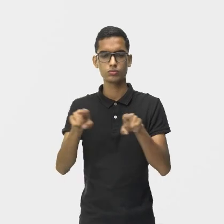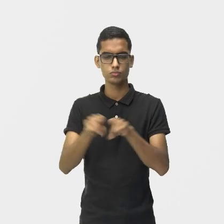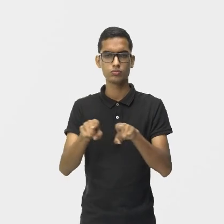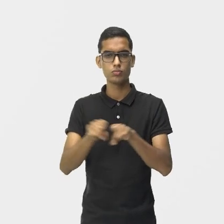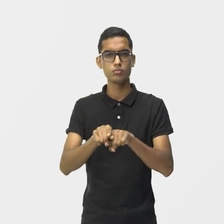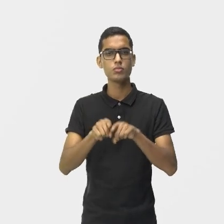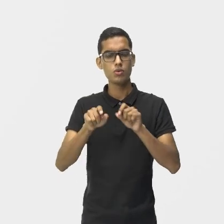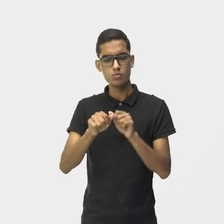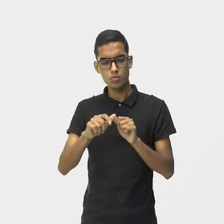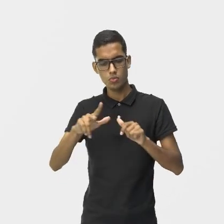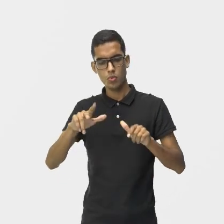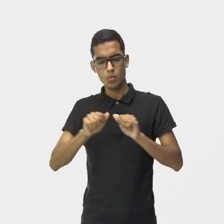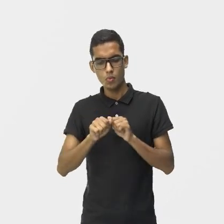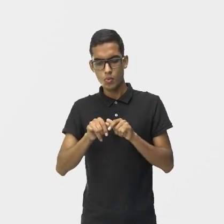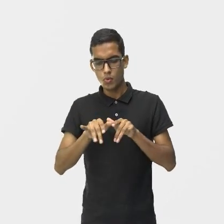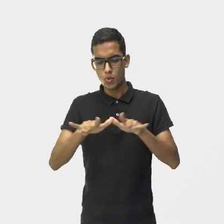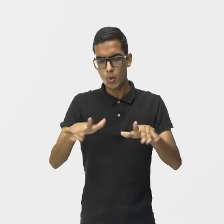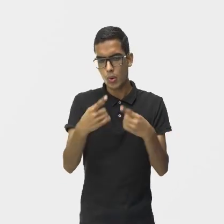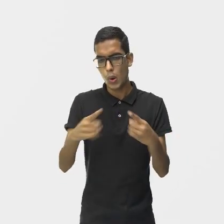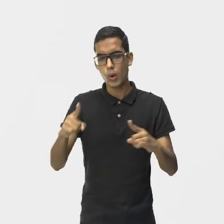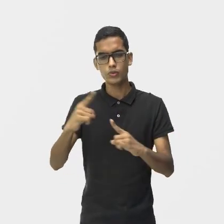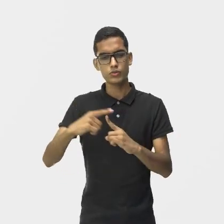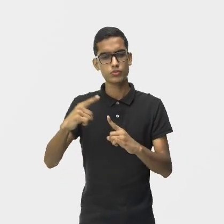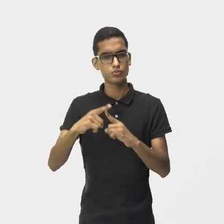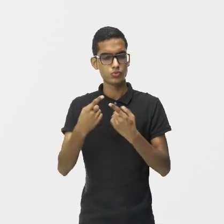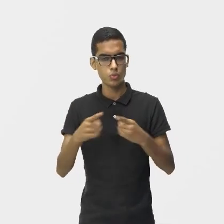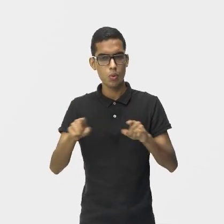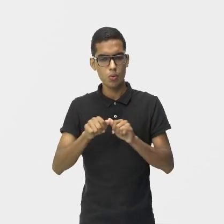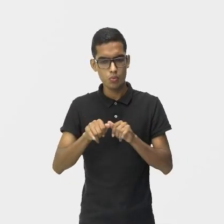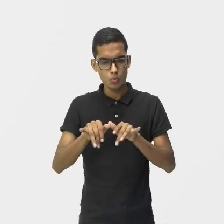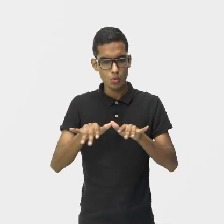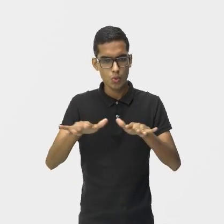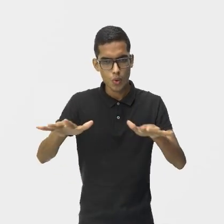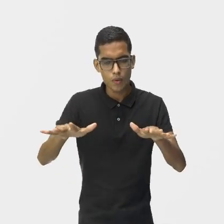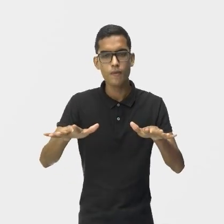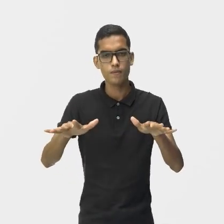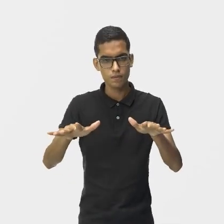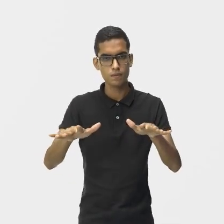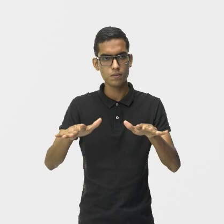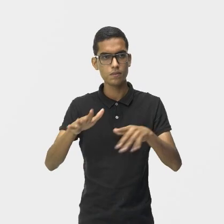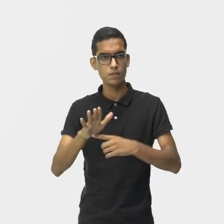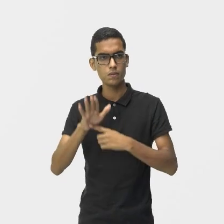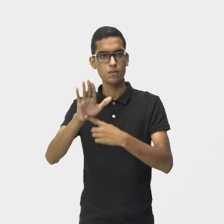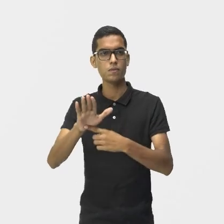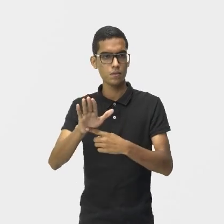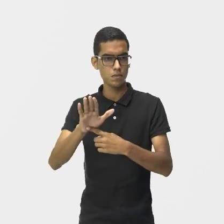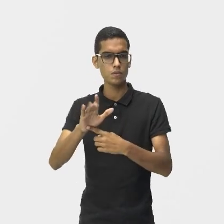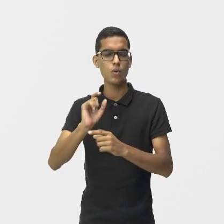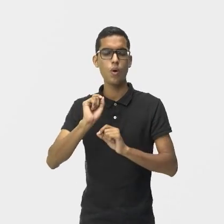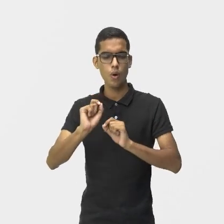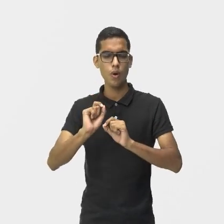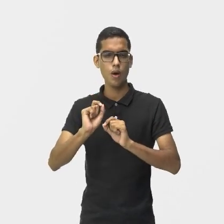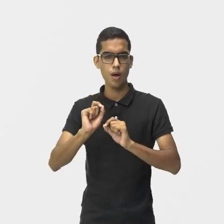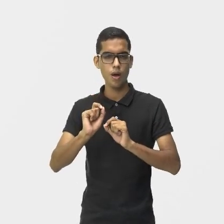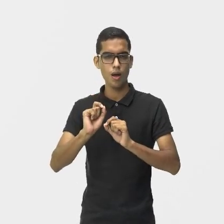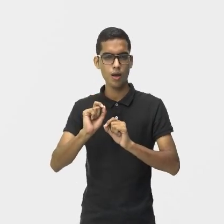de alguns estilos musicais, trazendo o que Adorno e Horkheim chamam